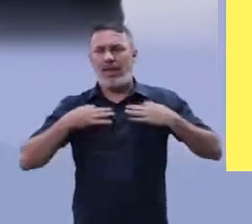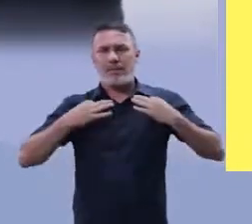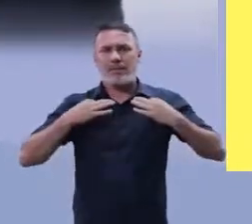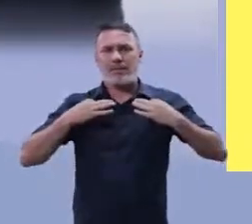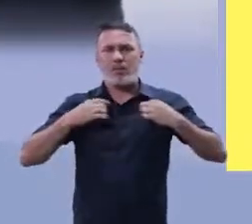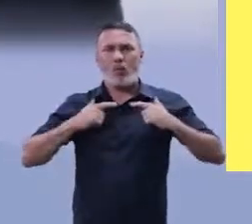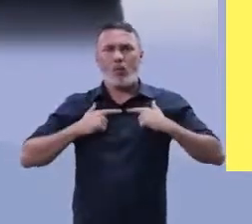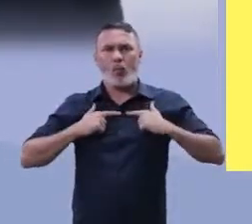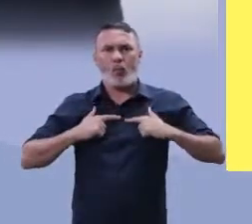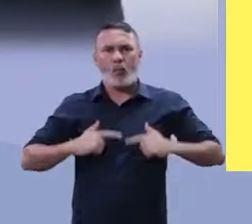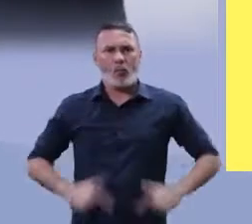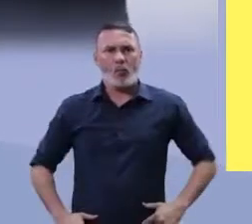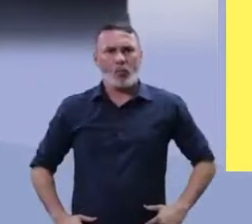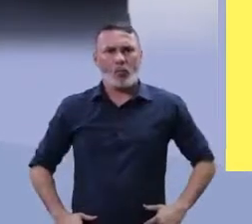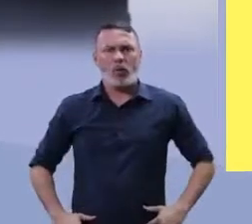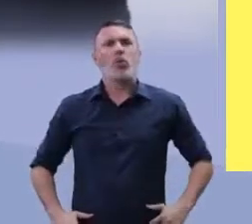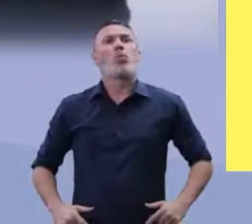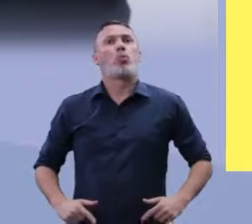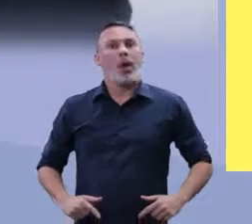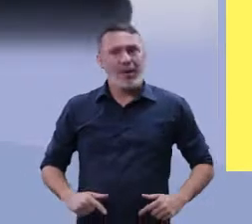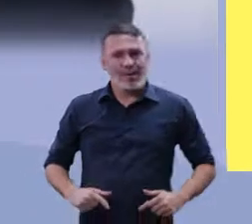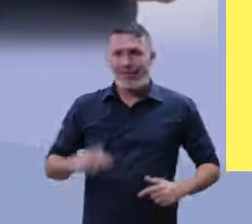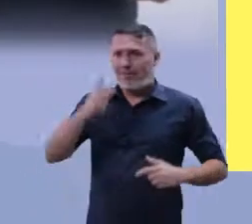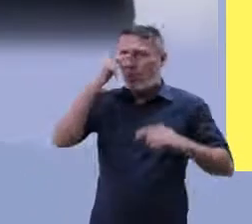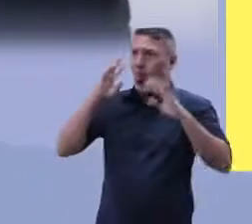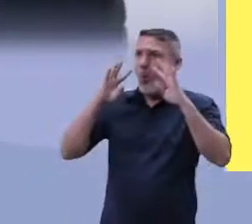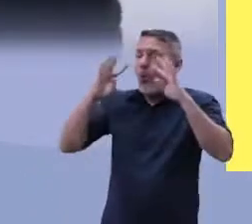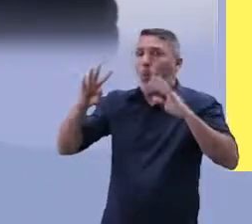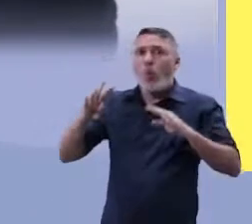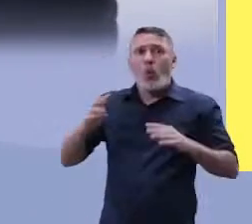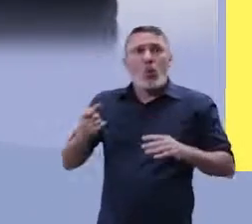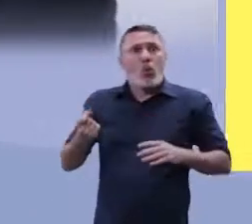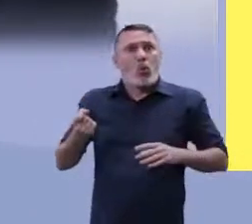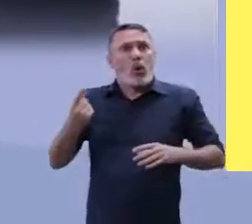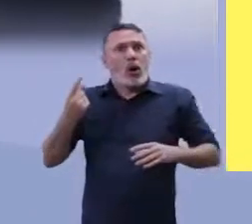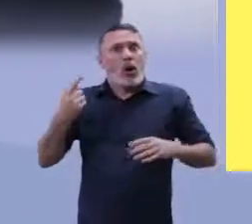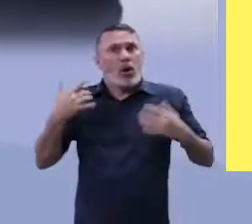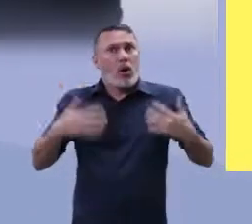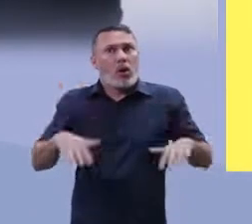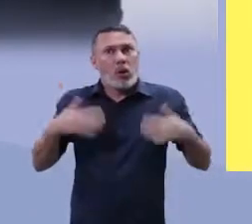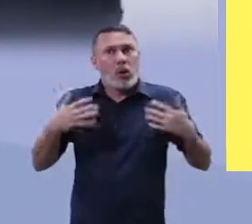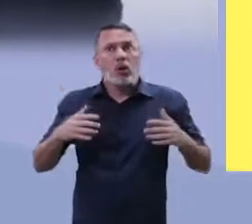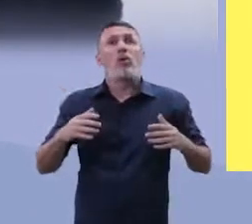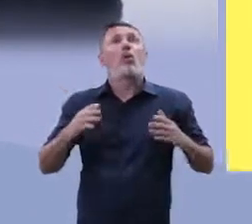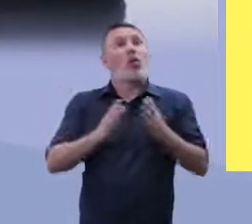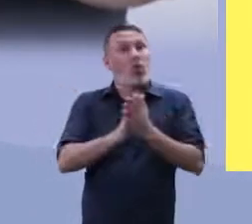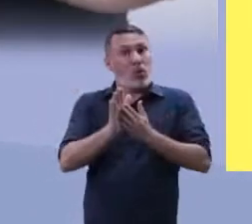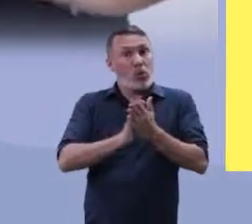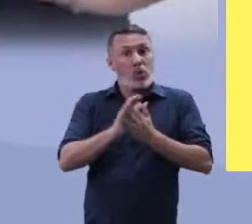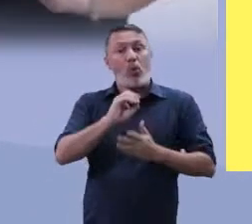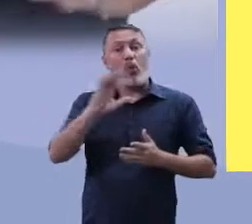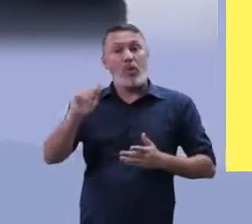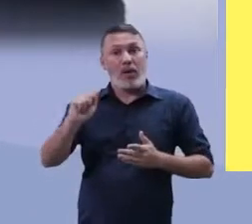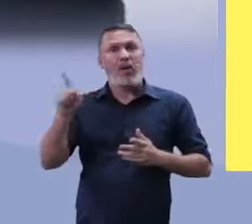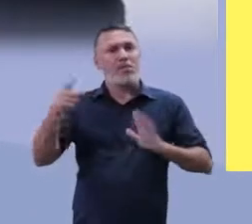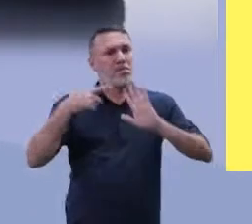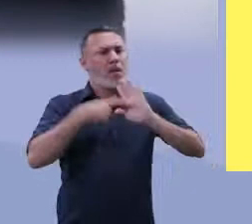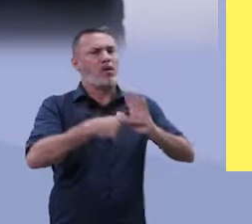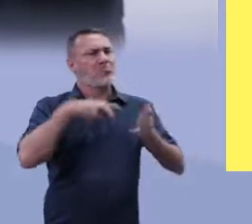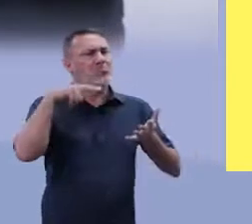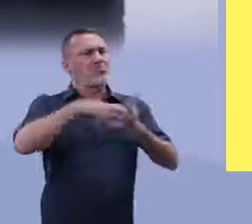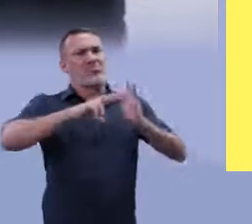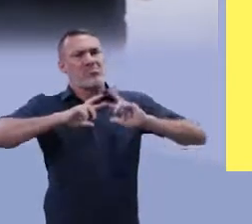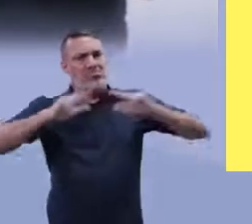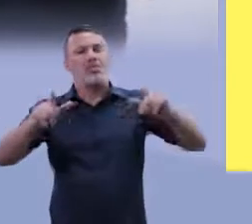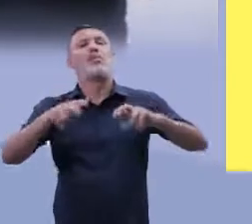sem camisa por baixo? Uau, que escândalo! Oba! Viva o escândalo, porque foi a